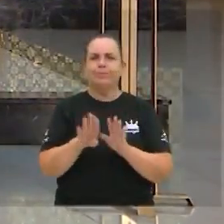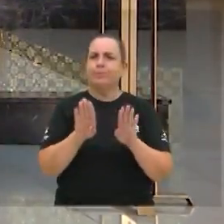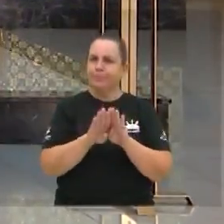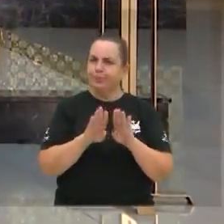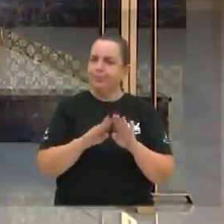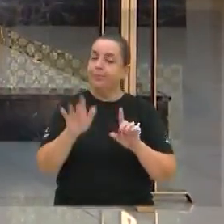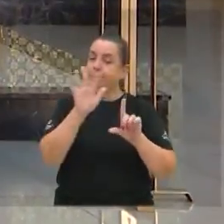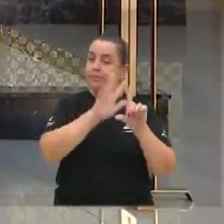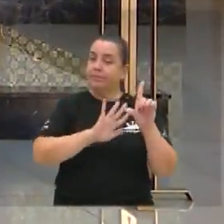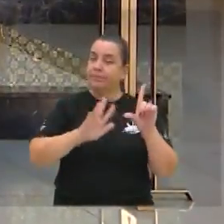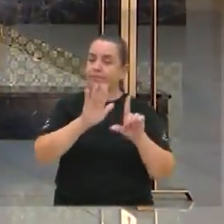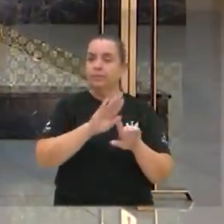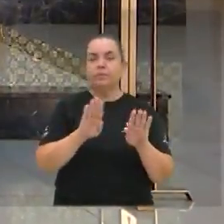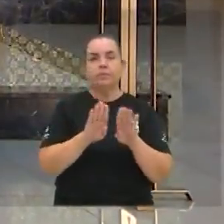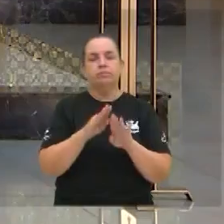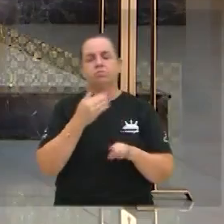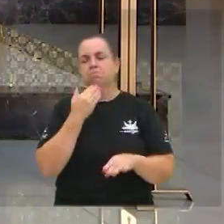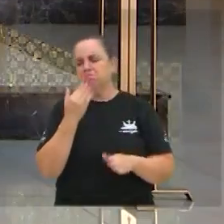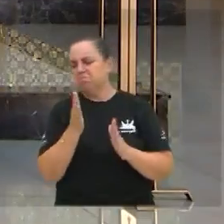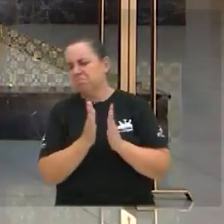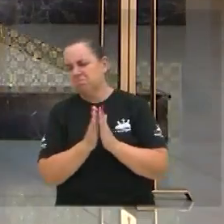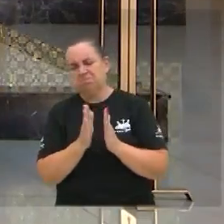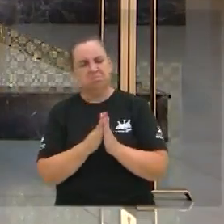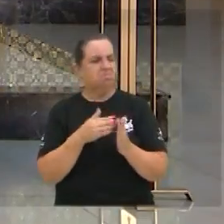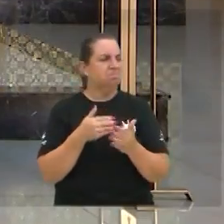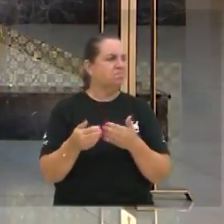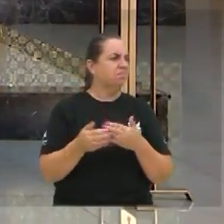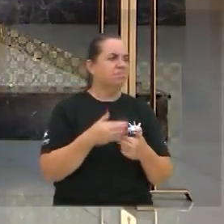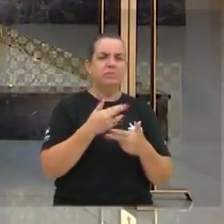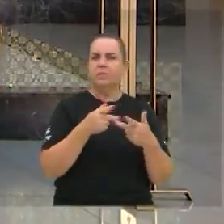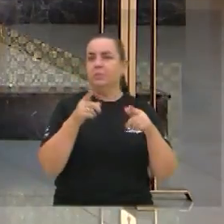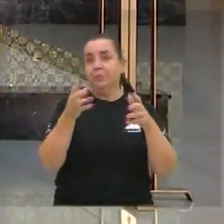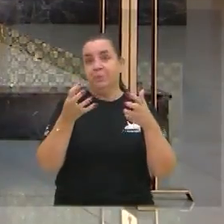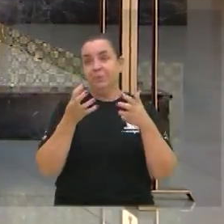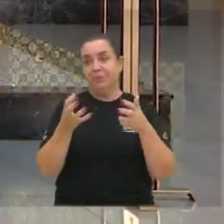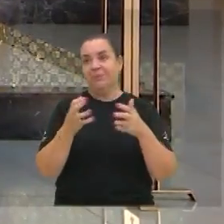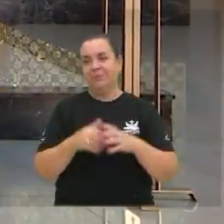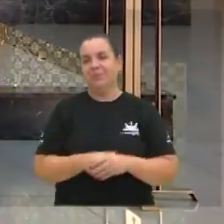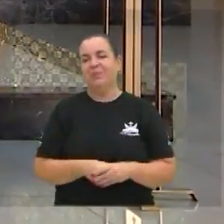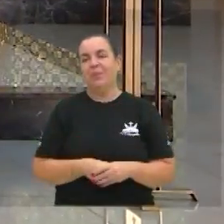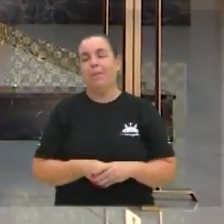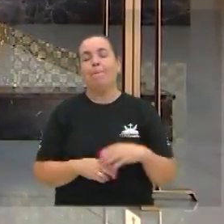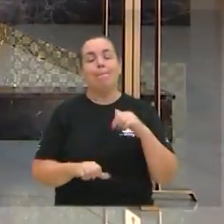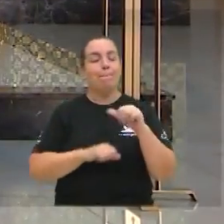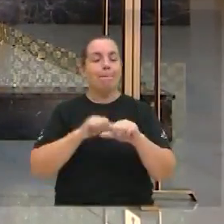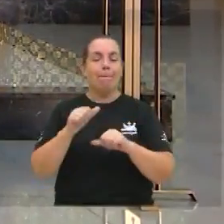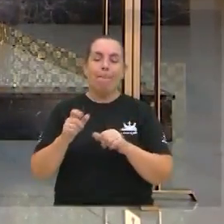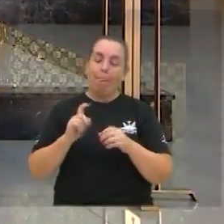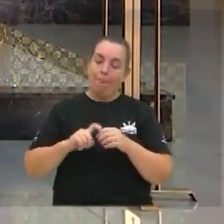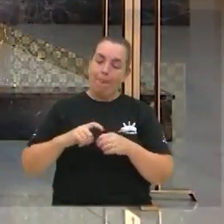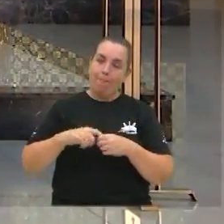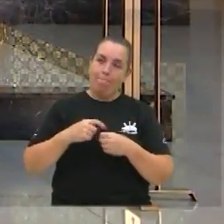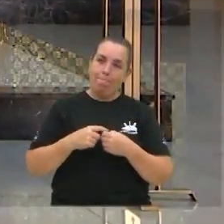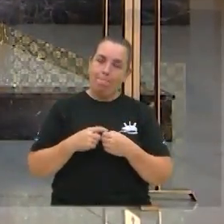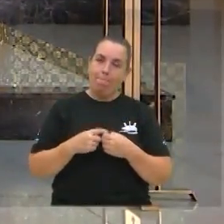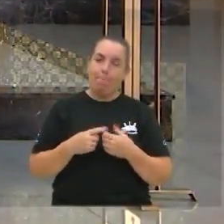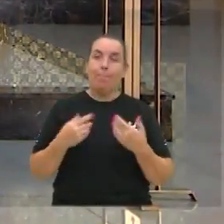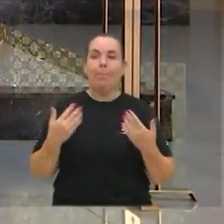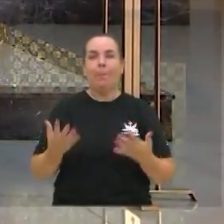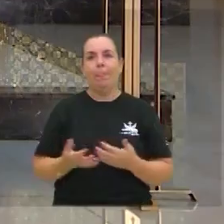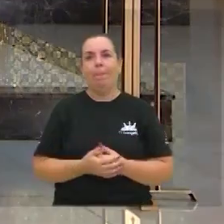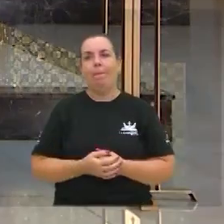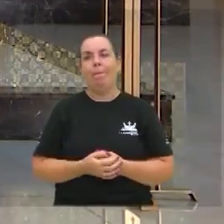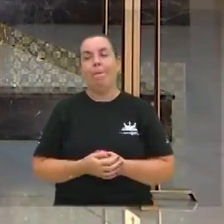0 operadora 41 3221 6060, para pedir orações de todo o Brasil, para se tornar um colaborador da obra Evangelizar